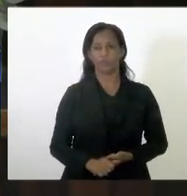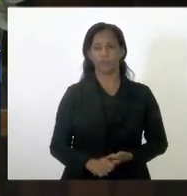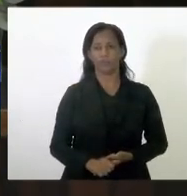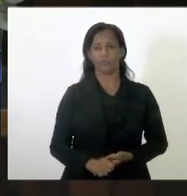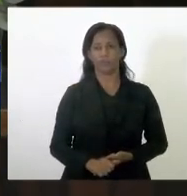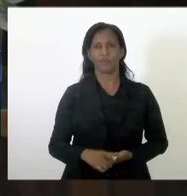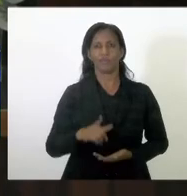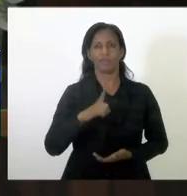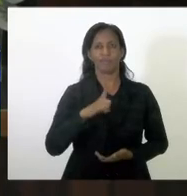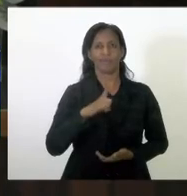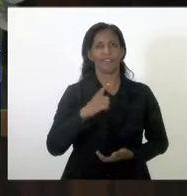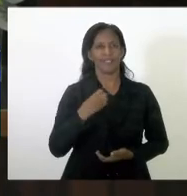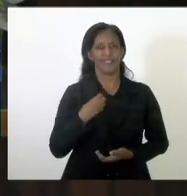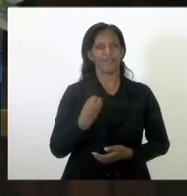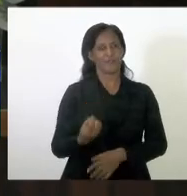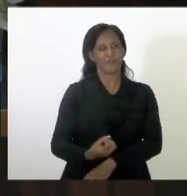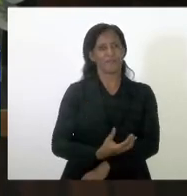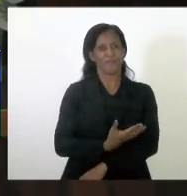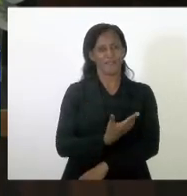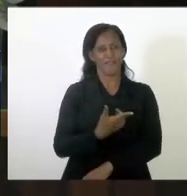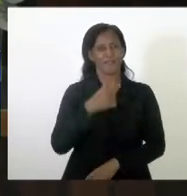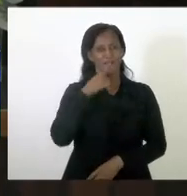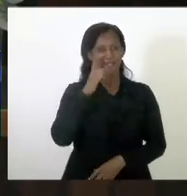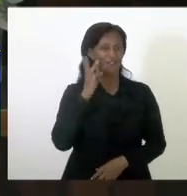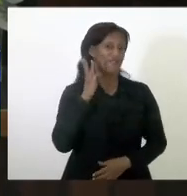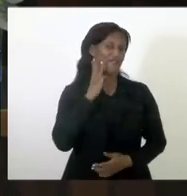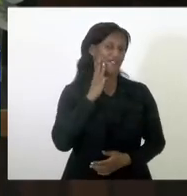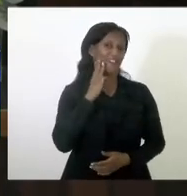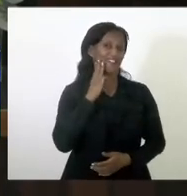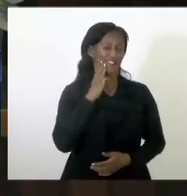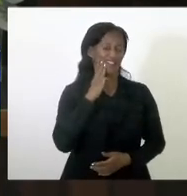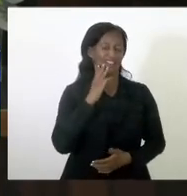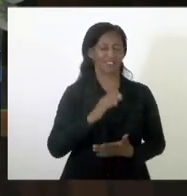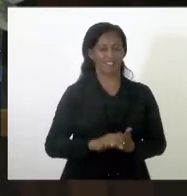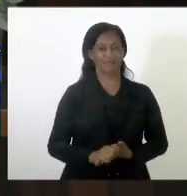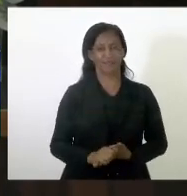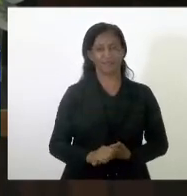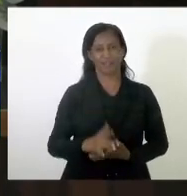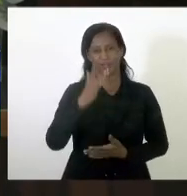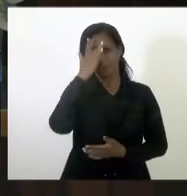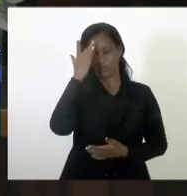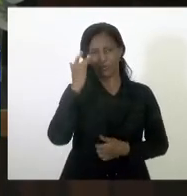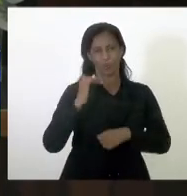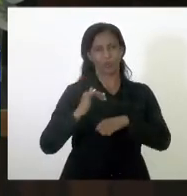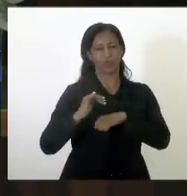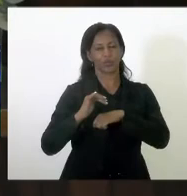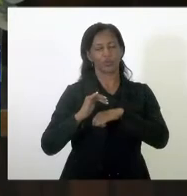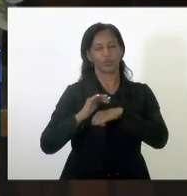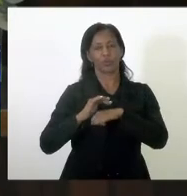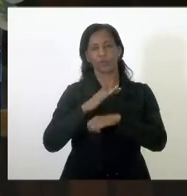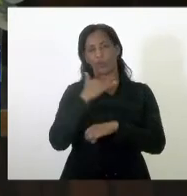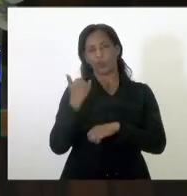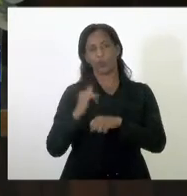um poema, né, Goldeck? Em homenagem às vítimas. Eu quero